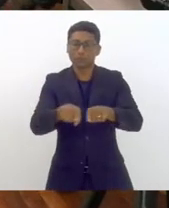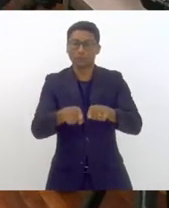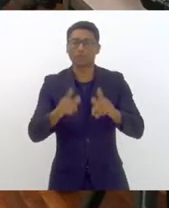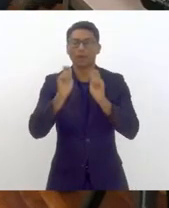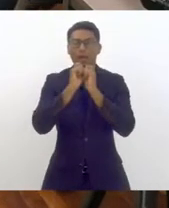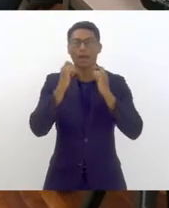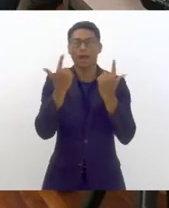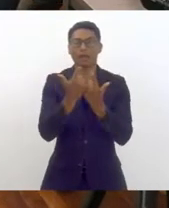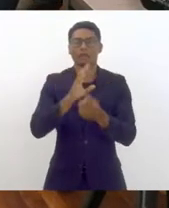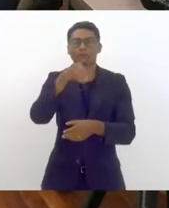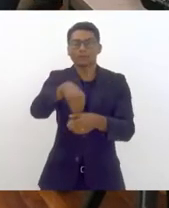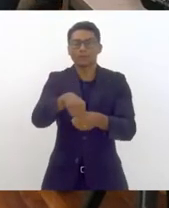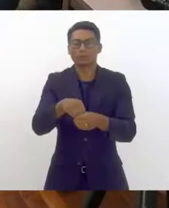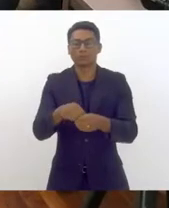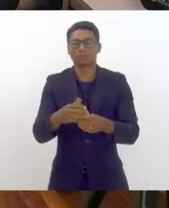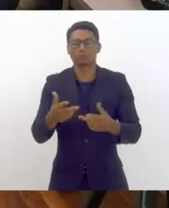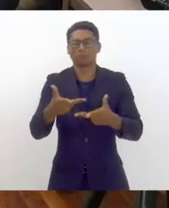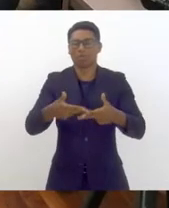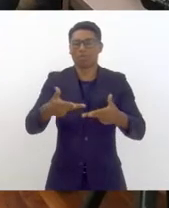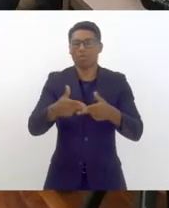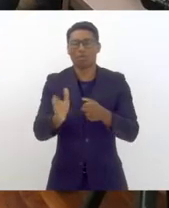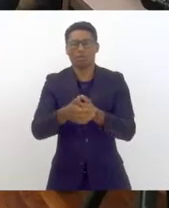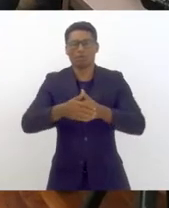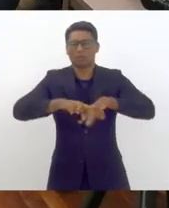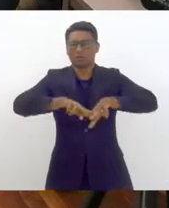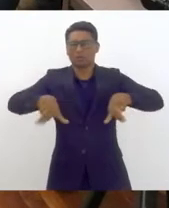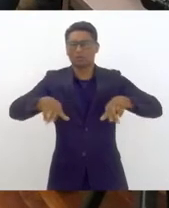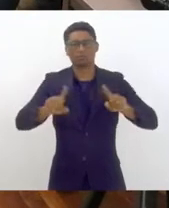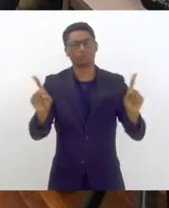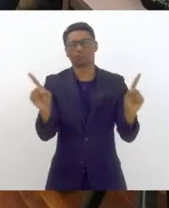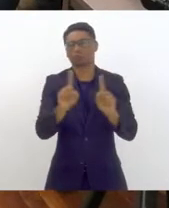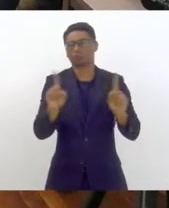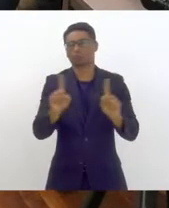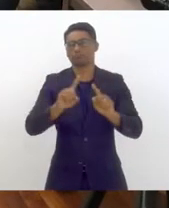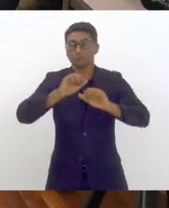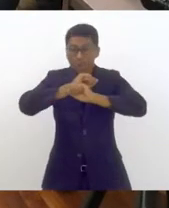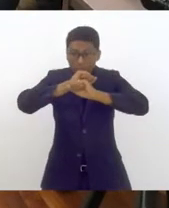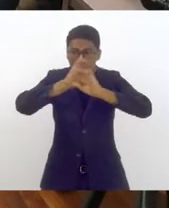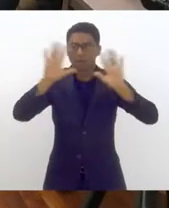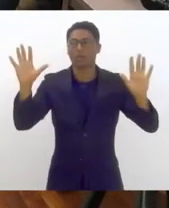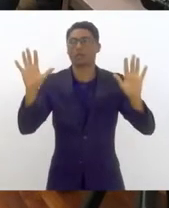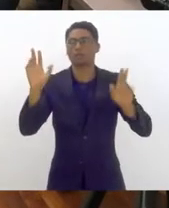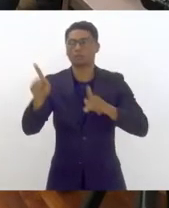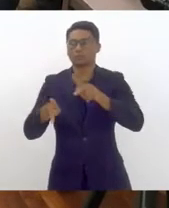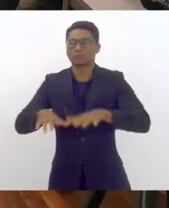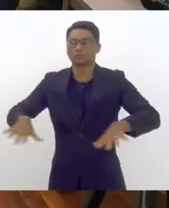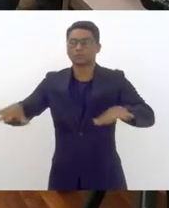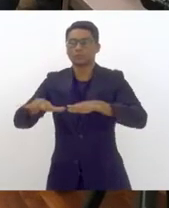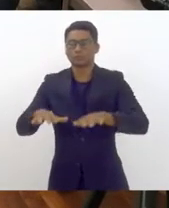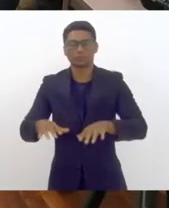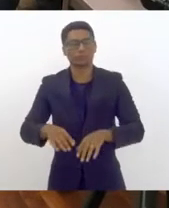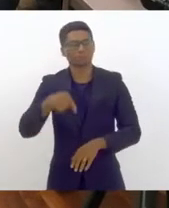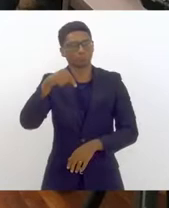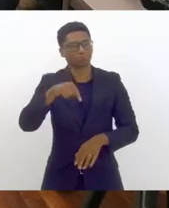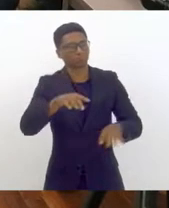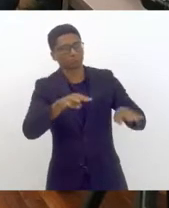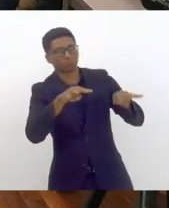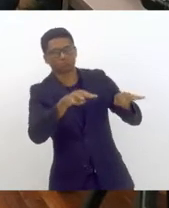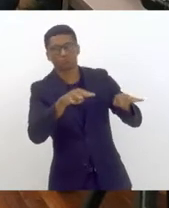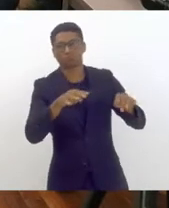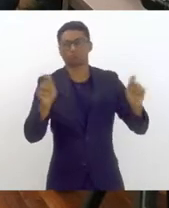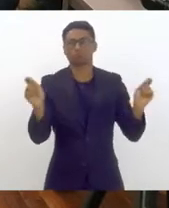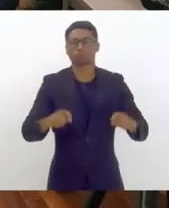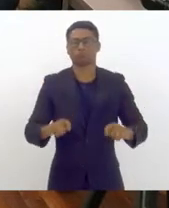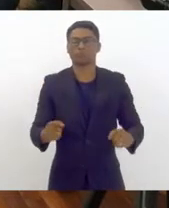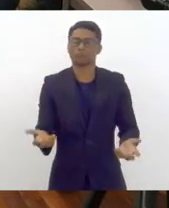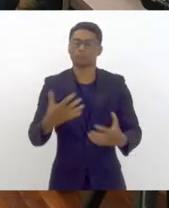e aderência no que a população, de forma geral, espera do Poder Legislativo. Então, estou muito feliz de poder